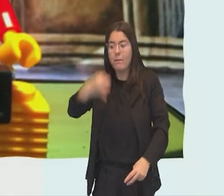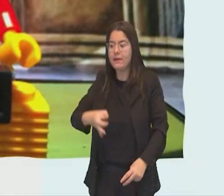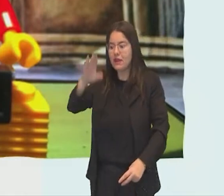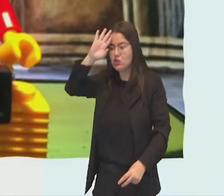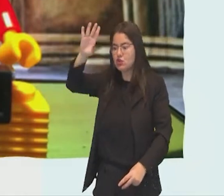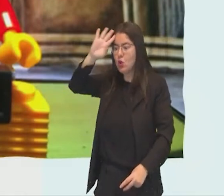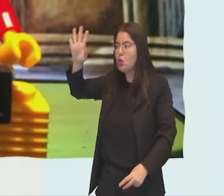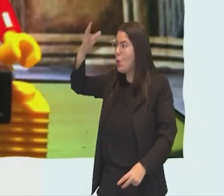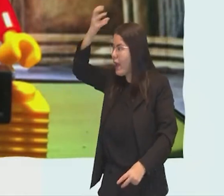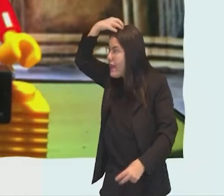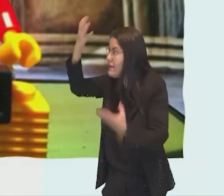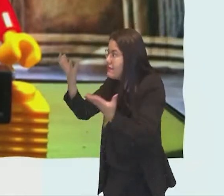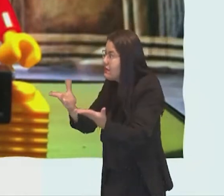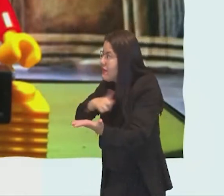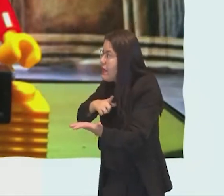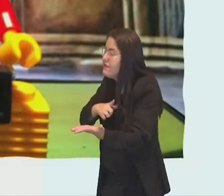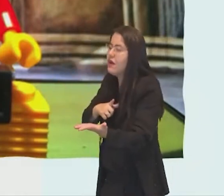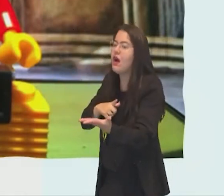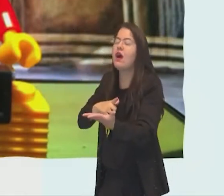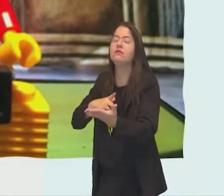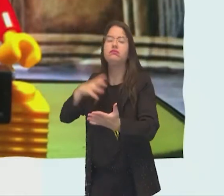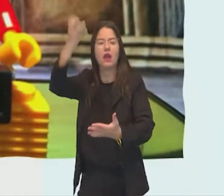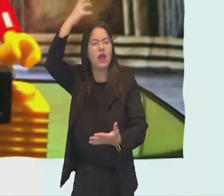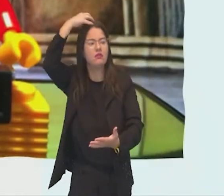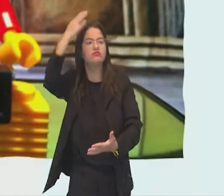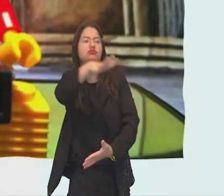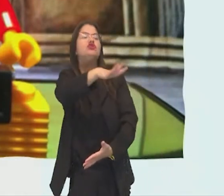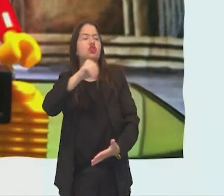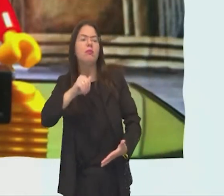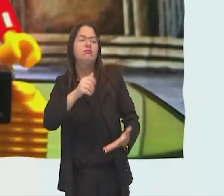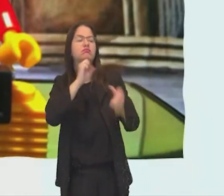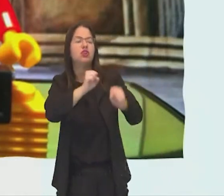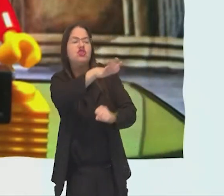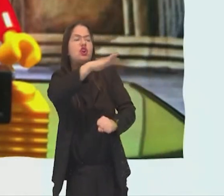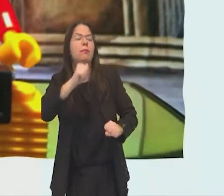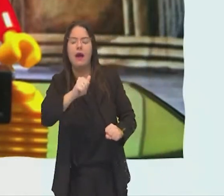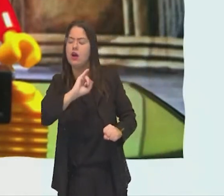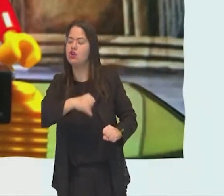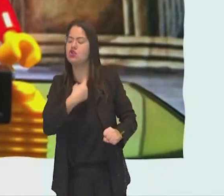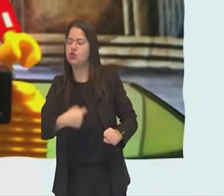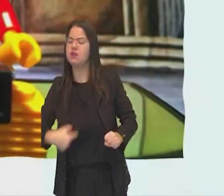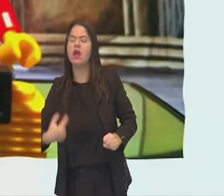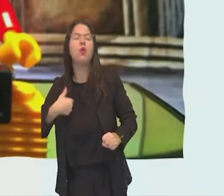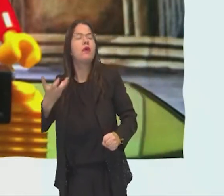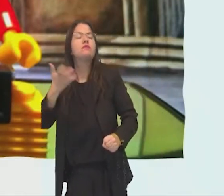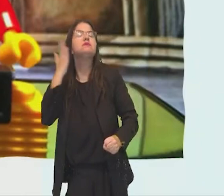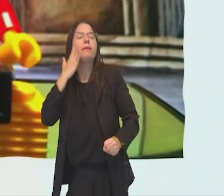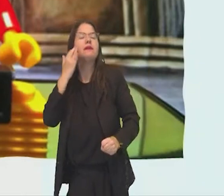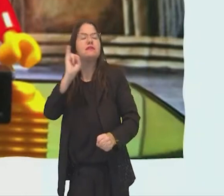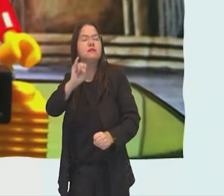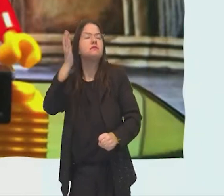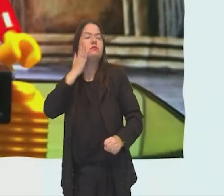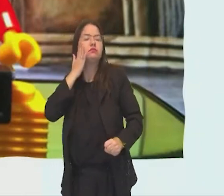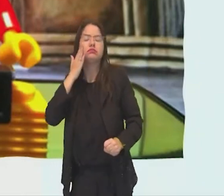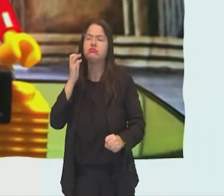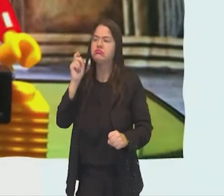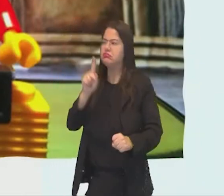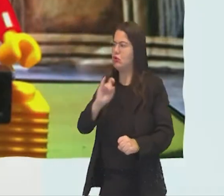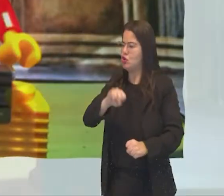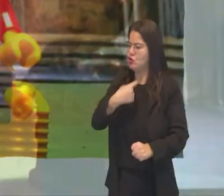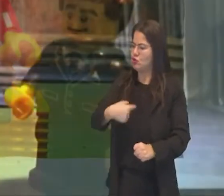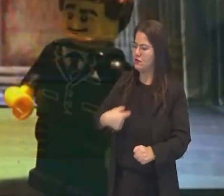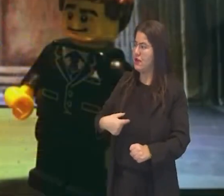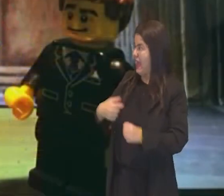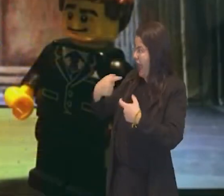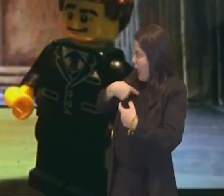meu sonho. Ah, então manda chamar esse rapaz. Mandaram chamar o rapaz, José. Tomou banho, se barbeou, foi